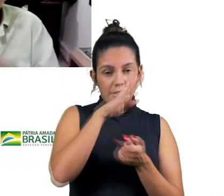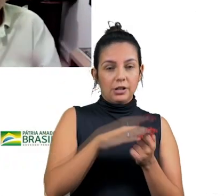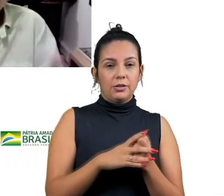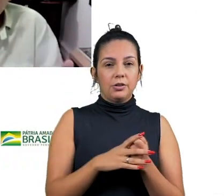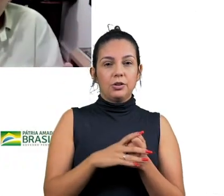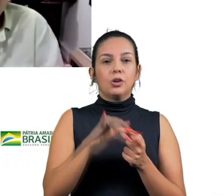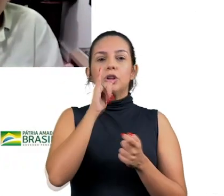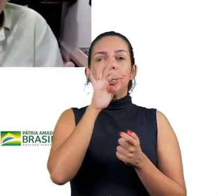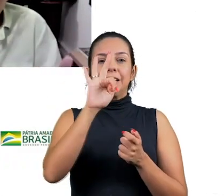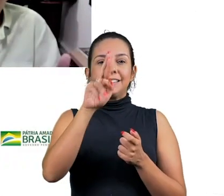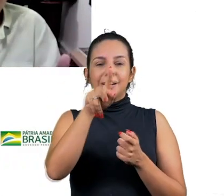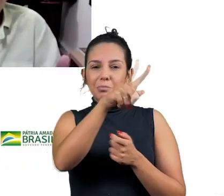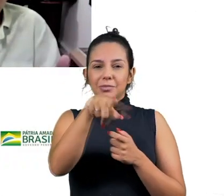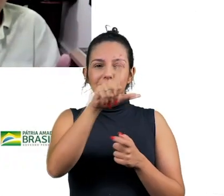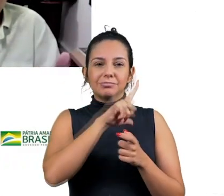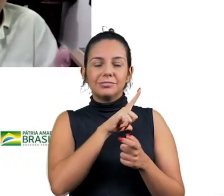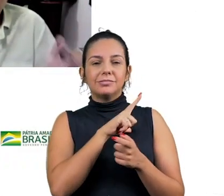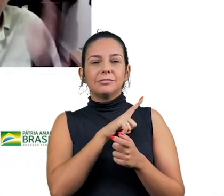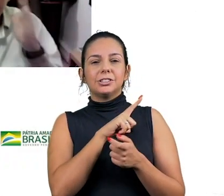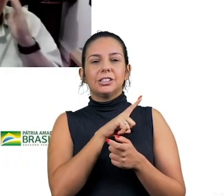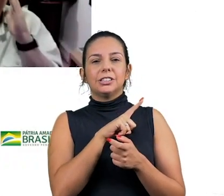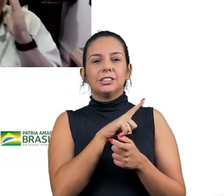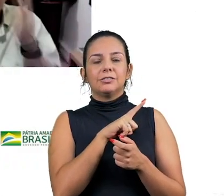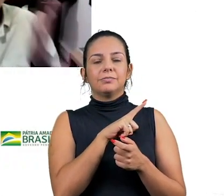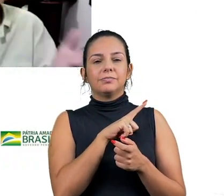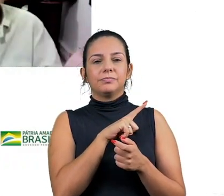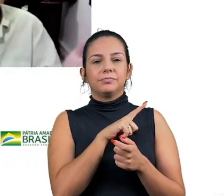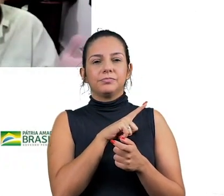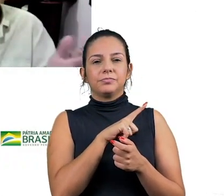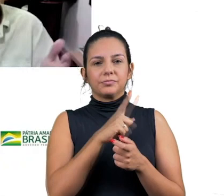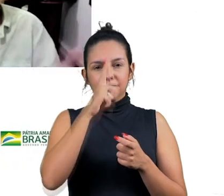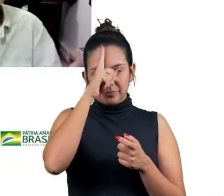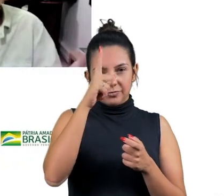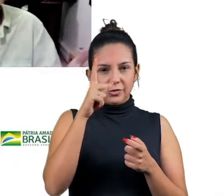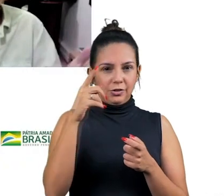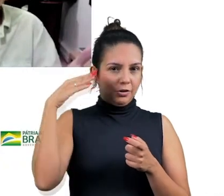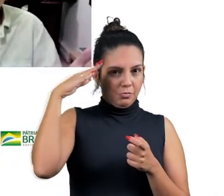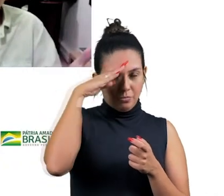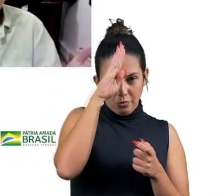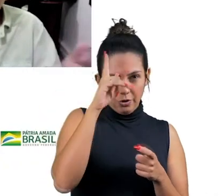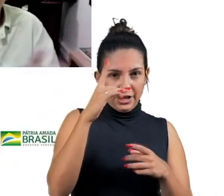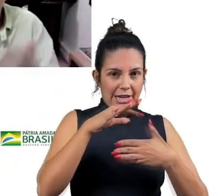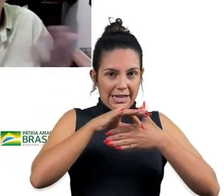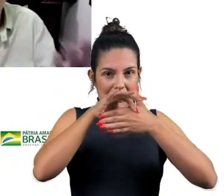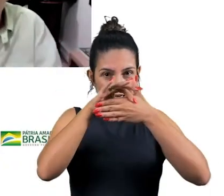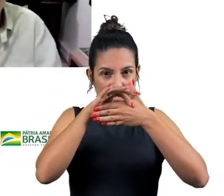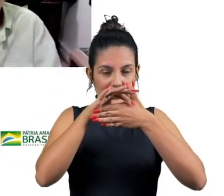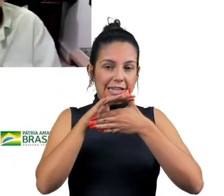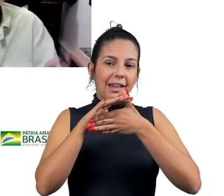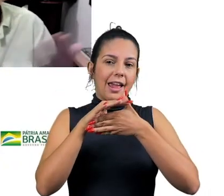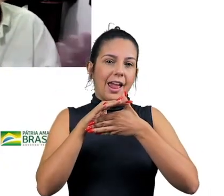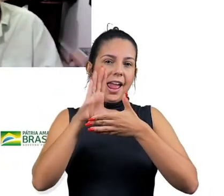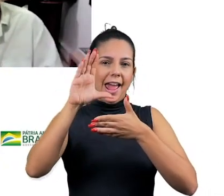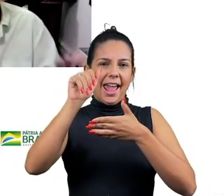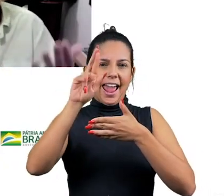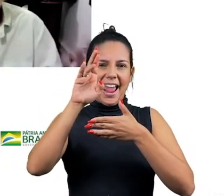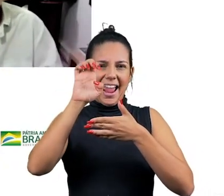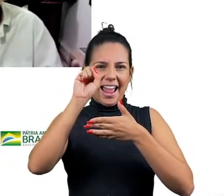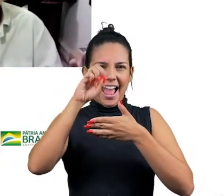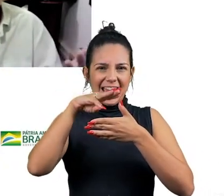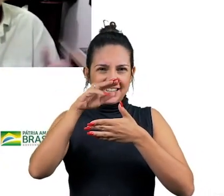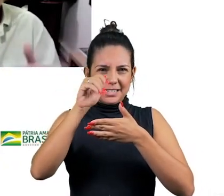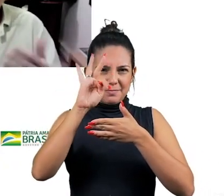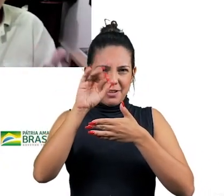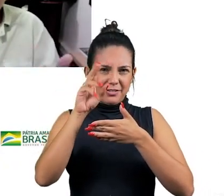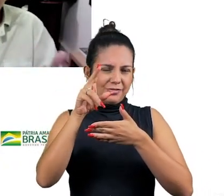Trump, você não precisa ter carisma. Né? Quer dizer, a ideia de que o Bolsonaro é um líder carismático é uma